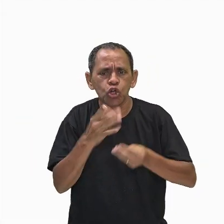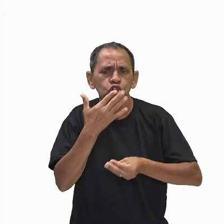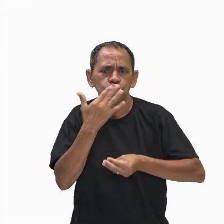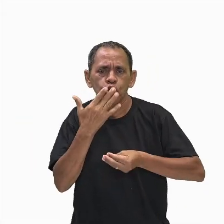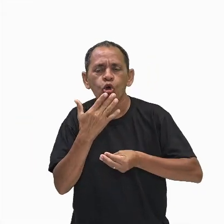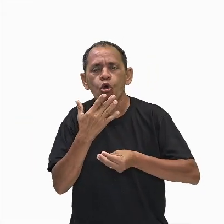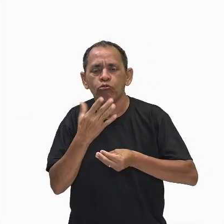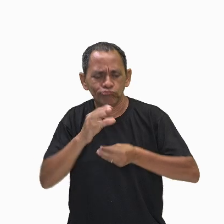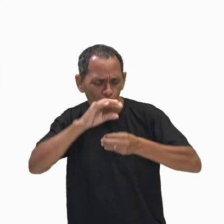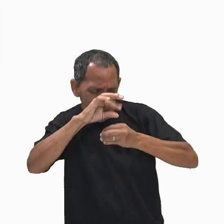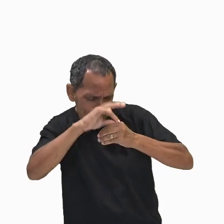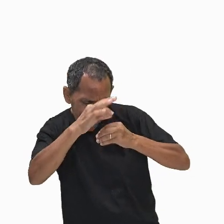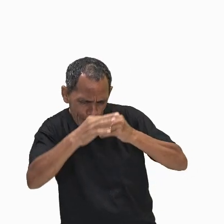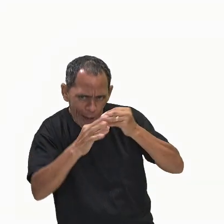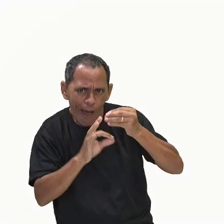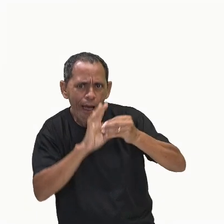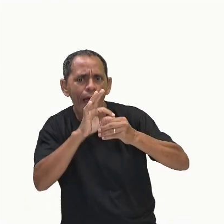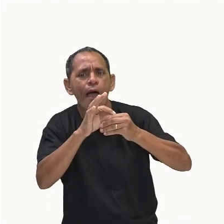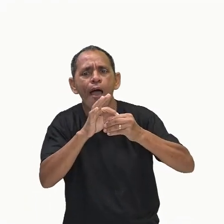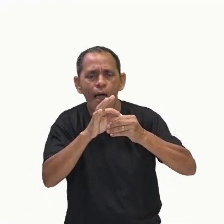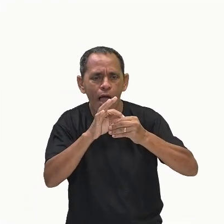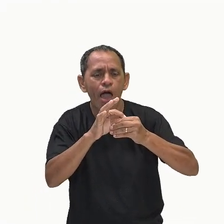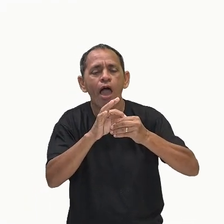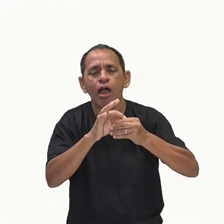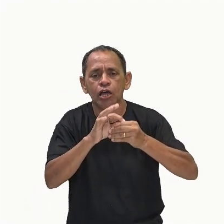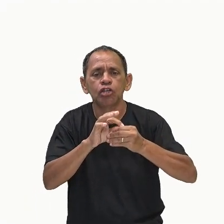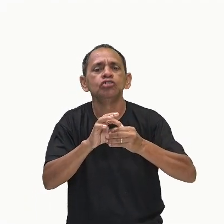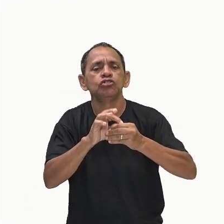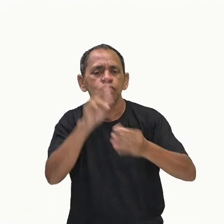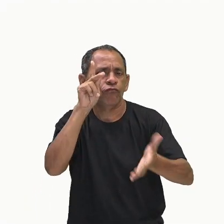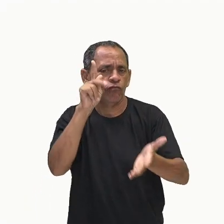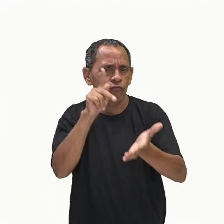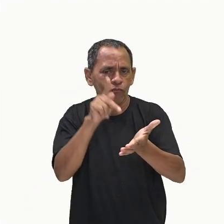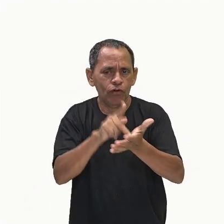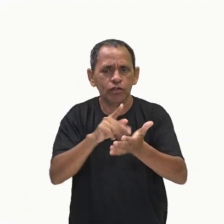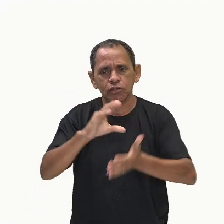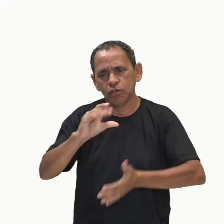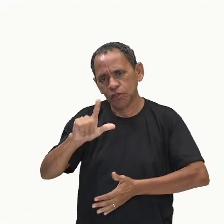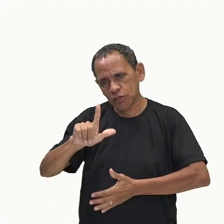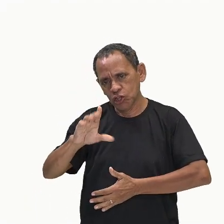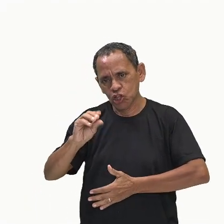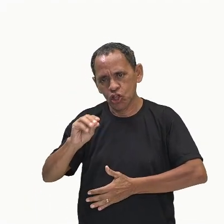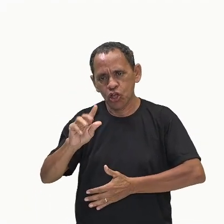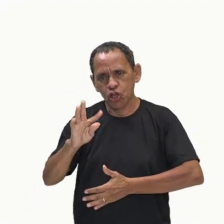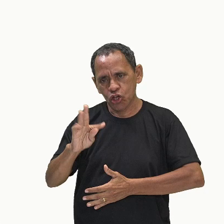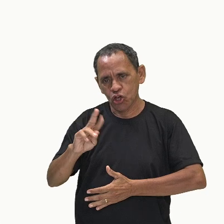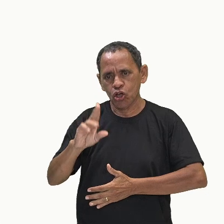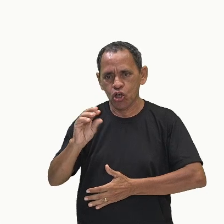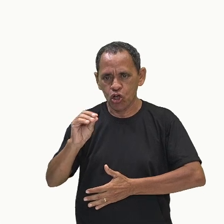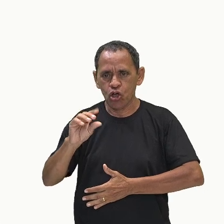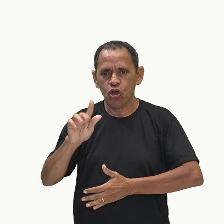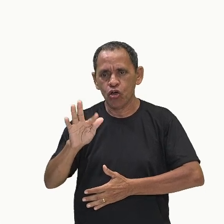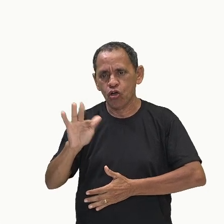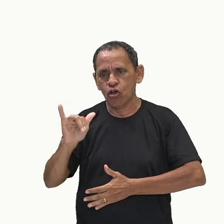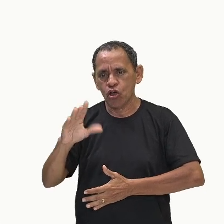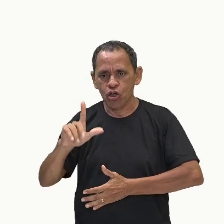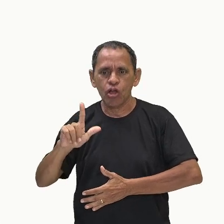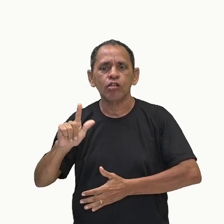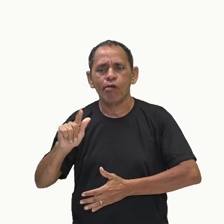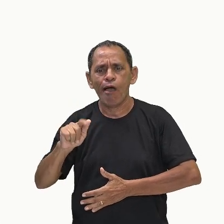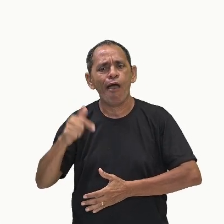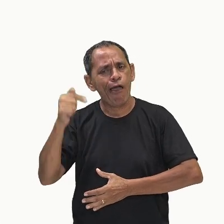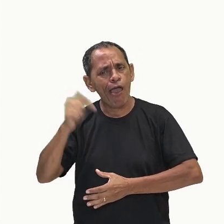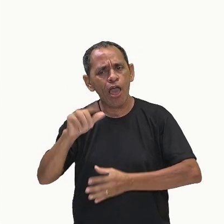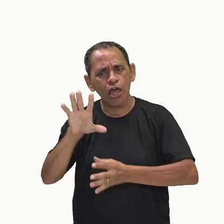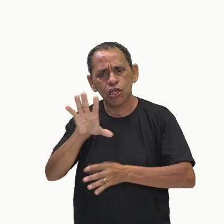pigmentos, principalmente a clorofila, né, que tem a coloração verde, serão eles que vão